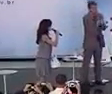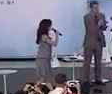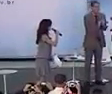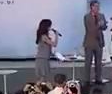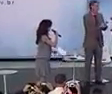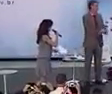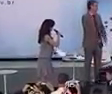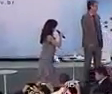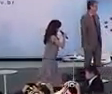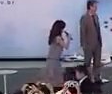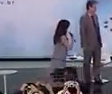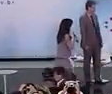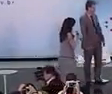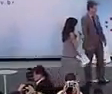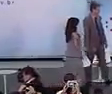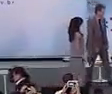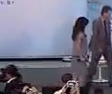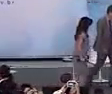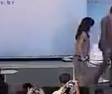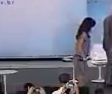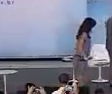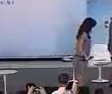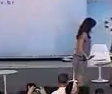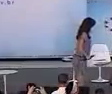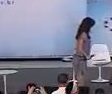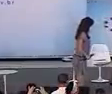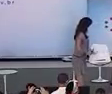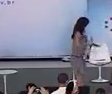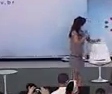Vamos lá, governador.